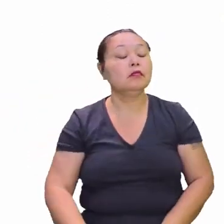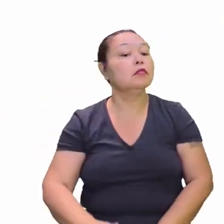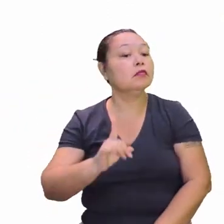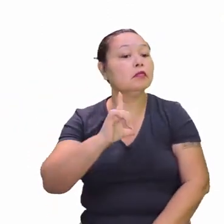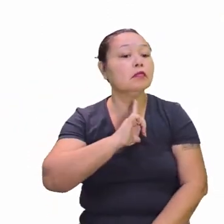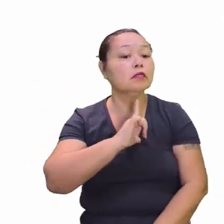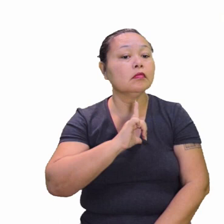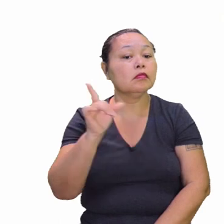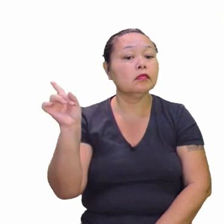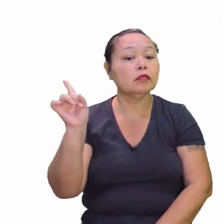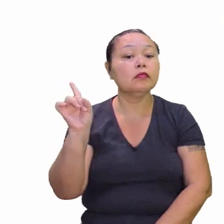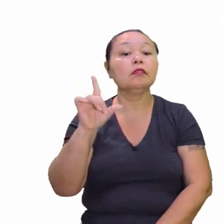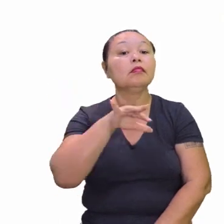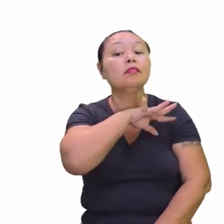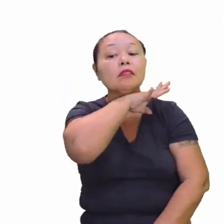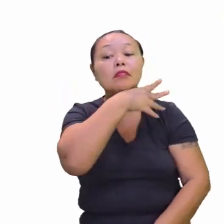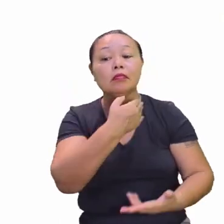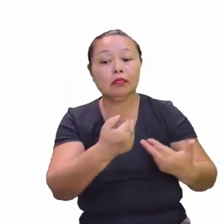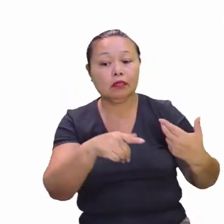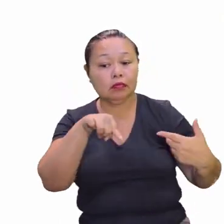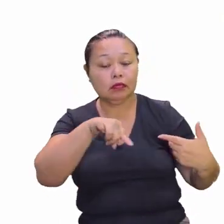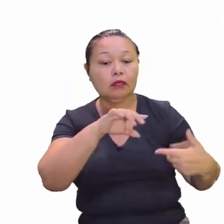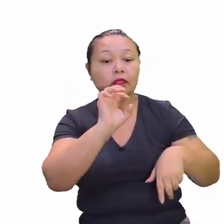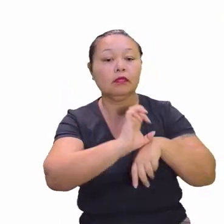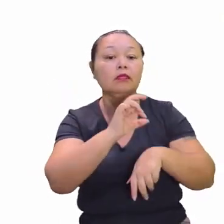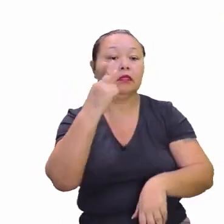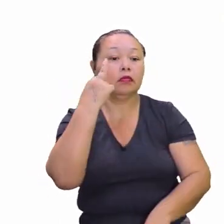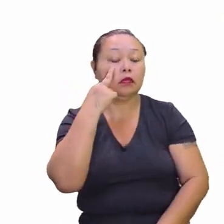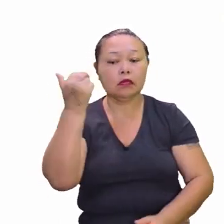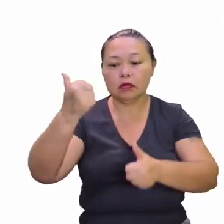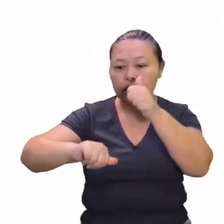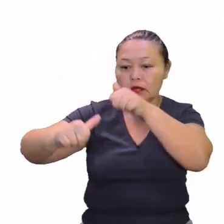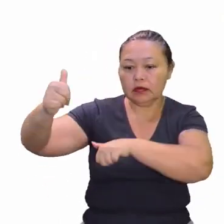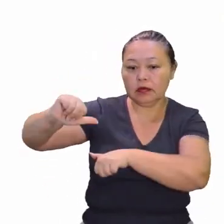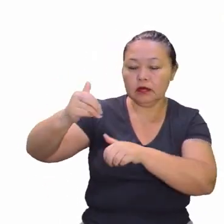nós temos aqui o efetivo de animais em Rondônia. Nós